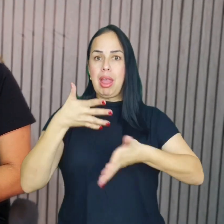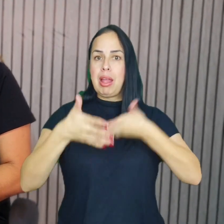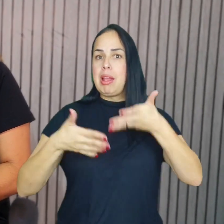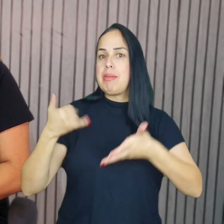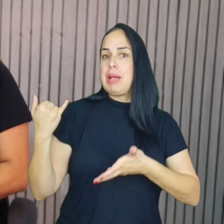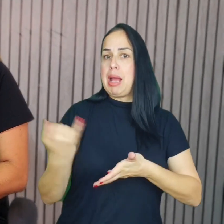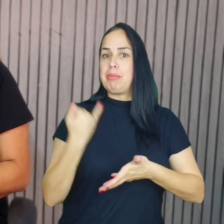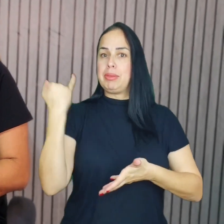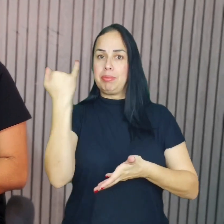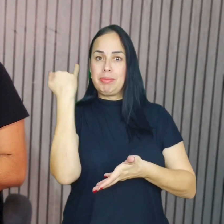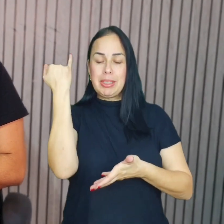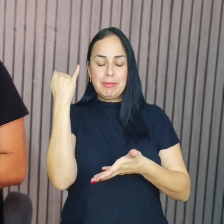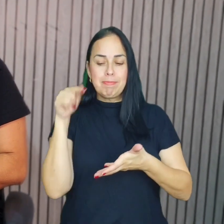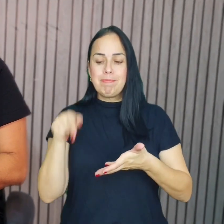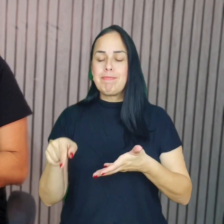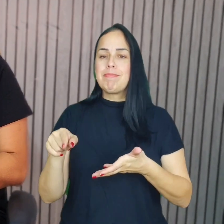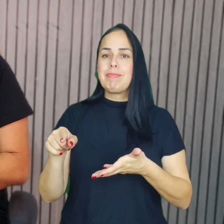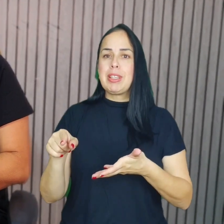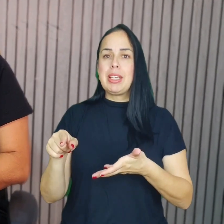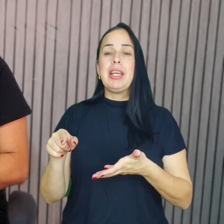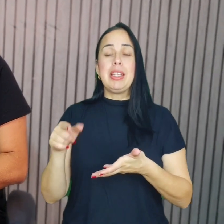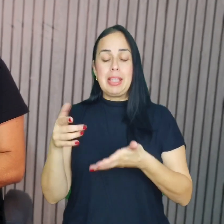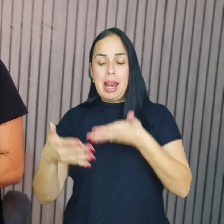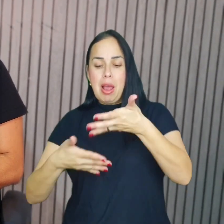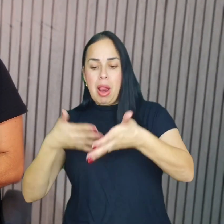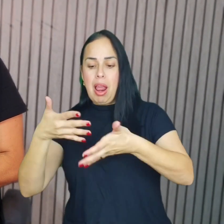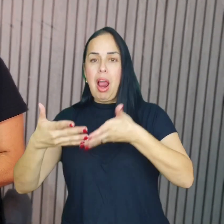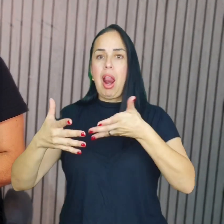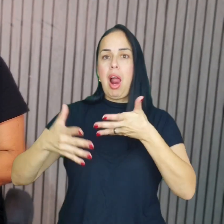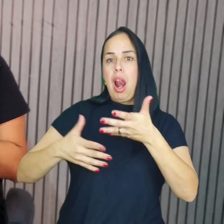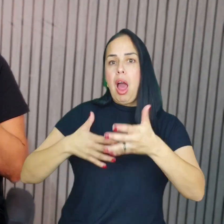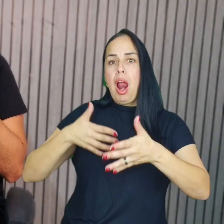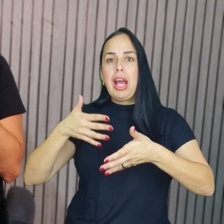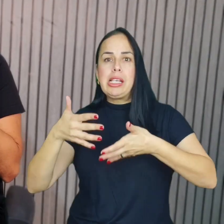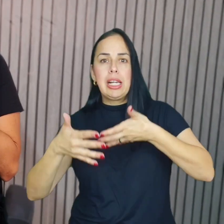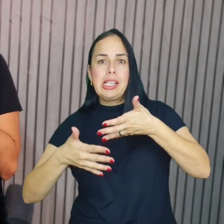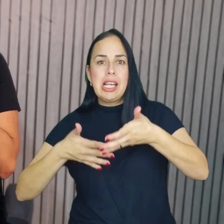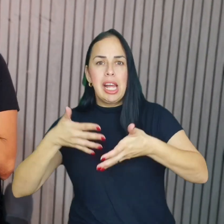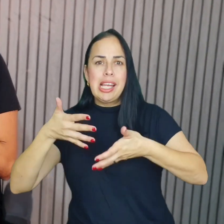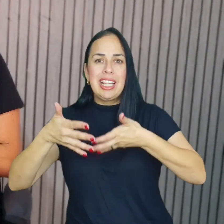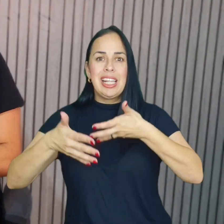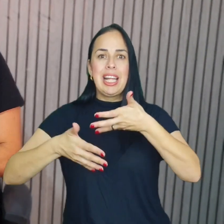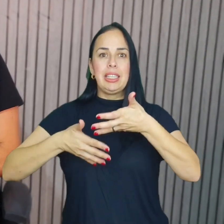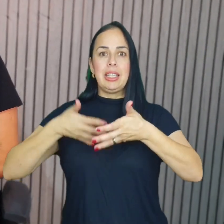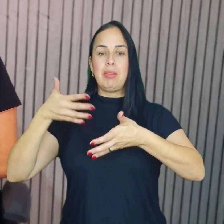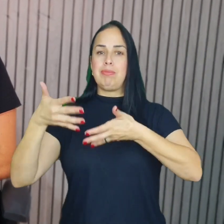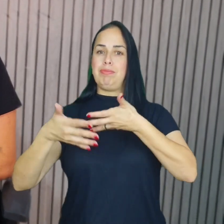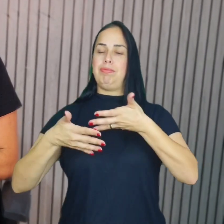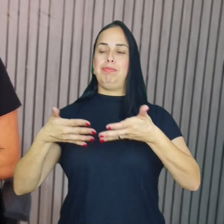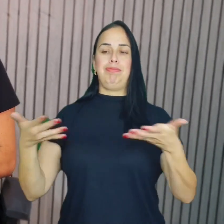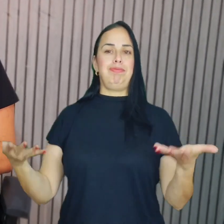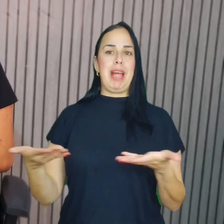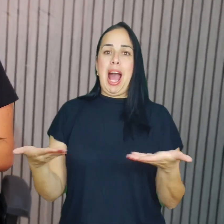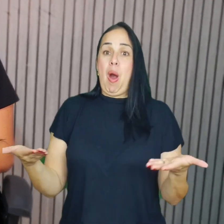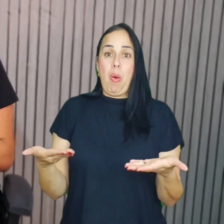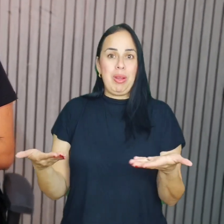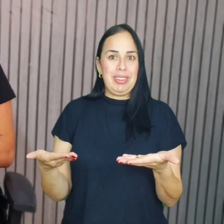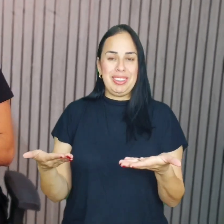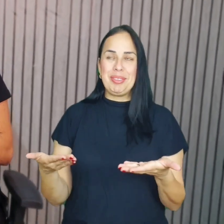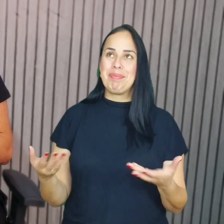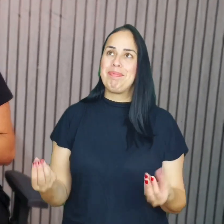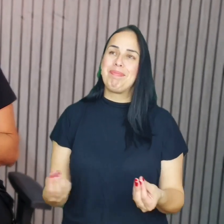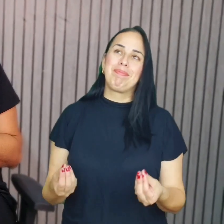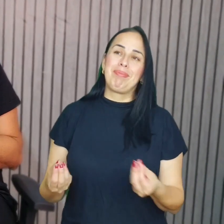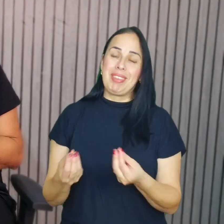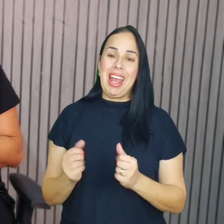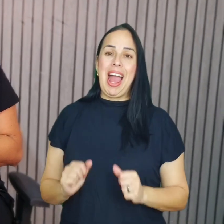importância que aquele momento teve, assim. Depois, dali em diante, nossa, às vezes,